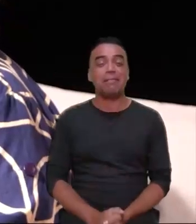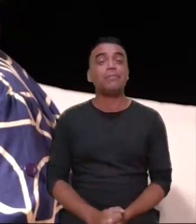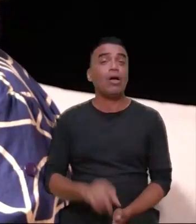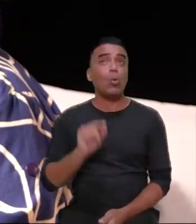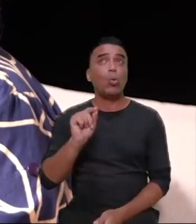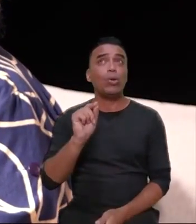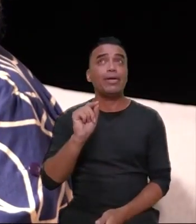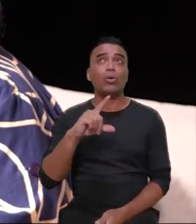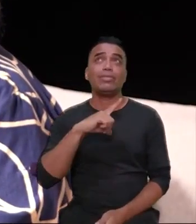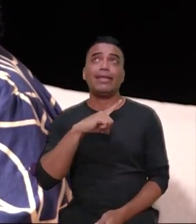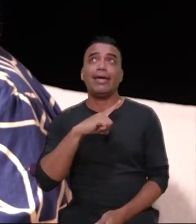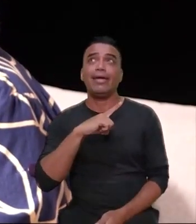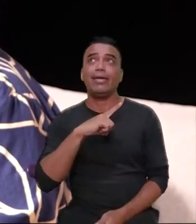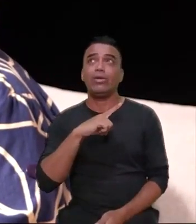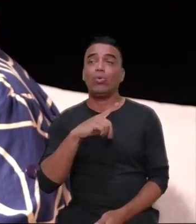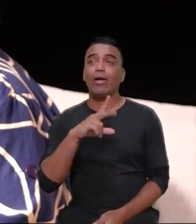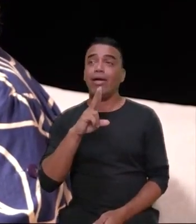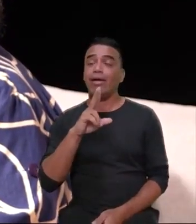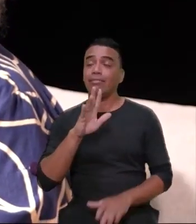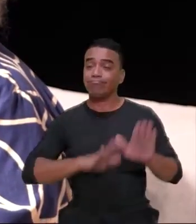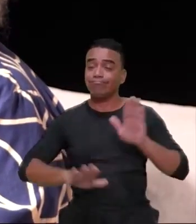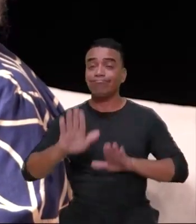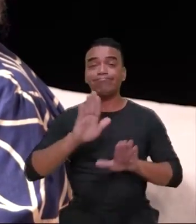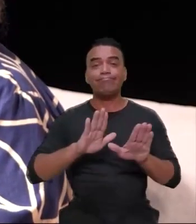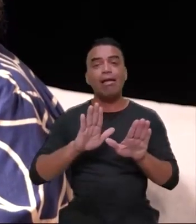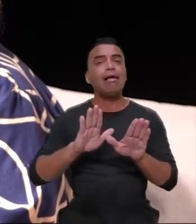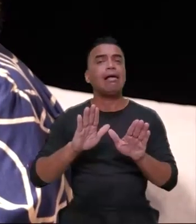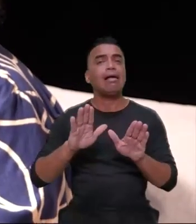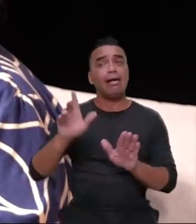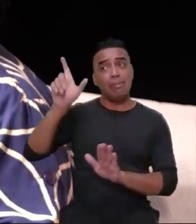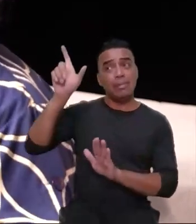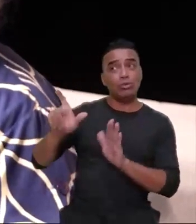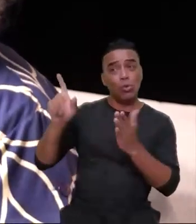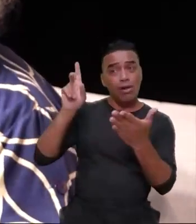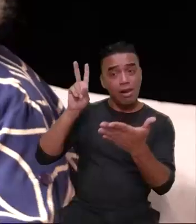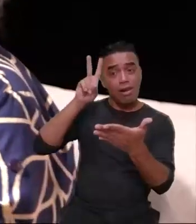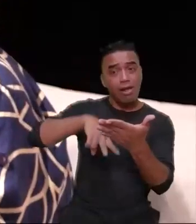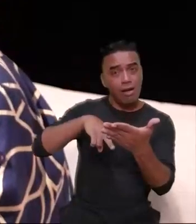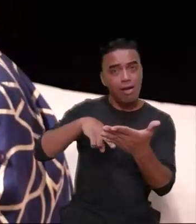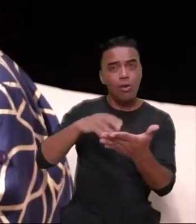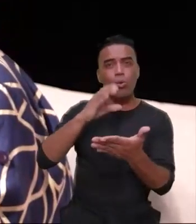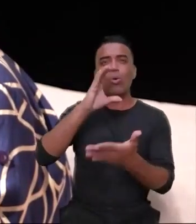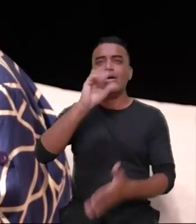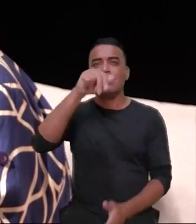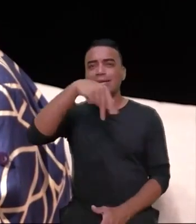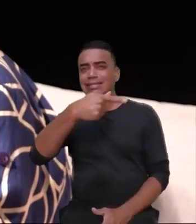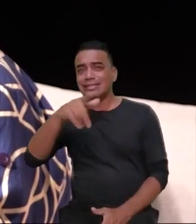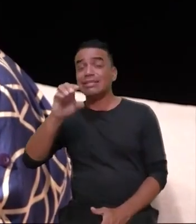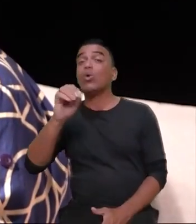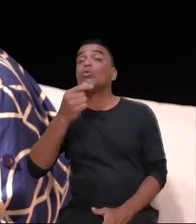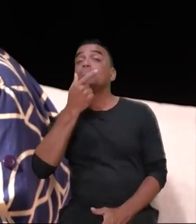O que eu tenho é cuidado. Quem leu Canção para